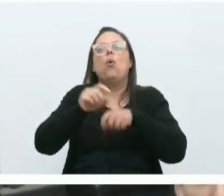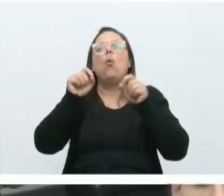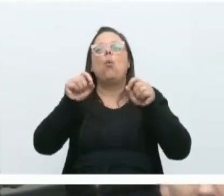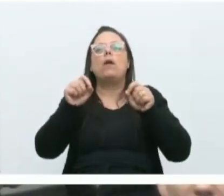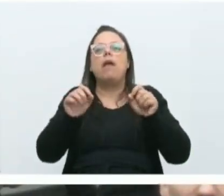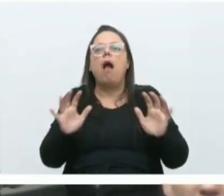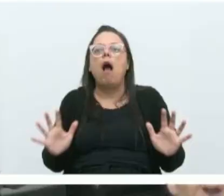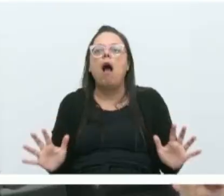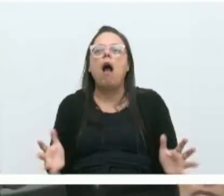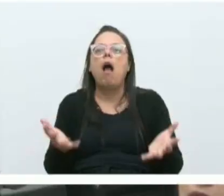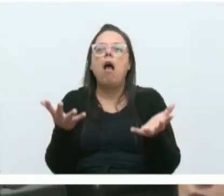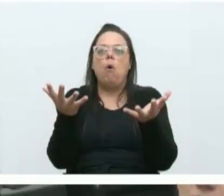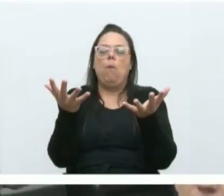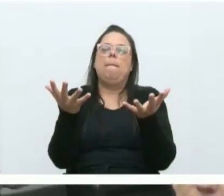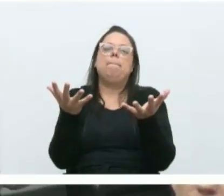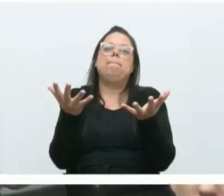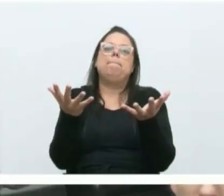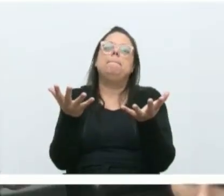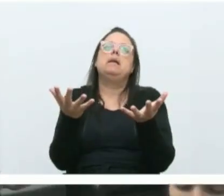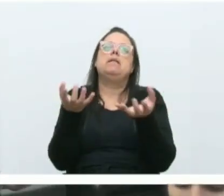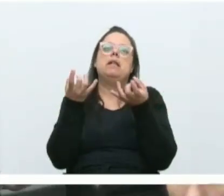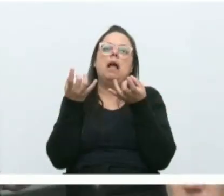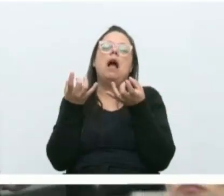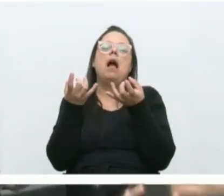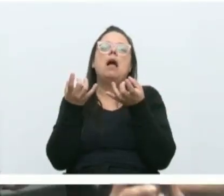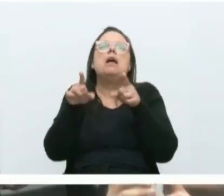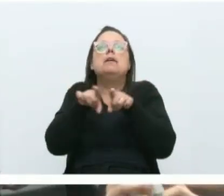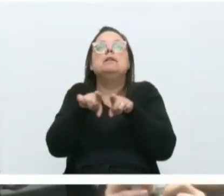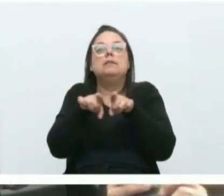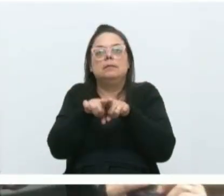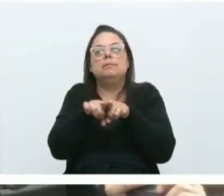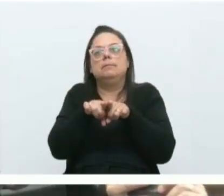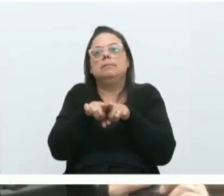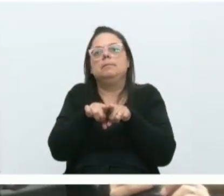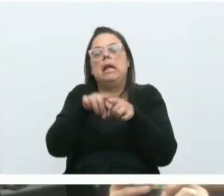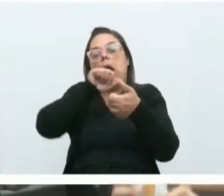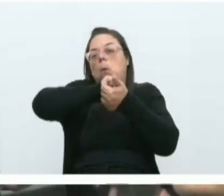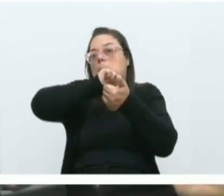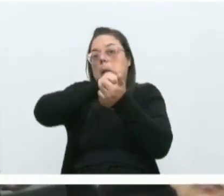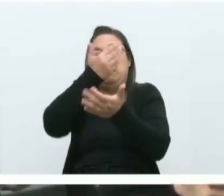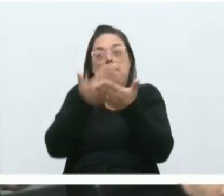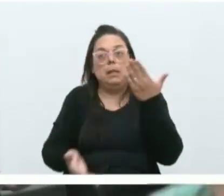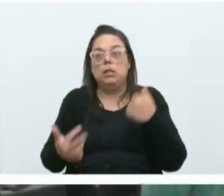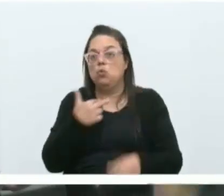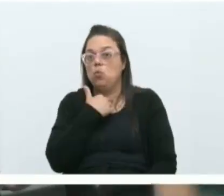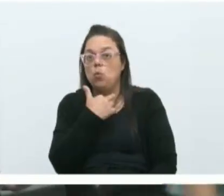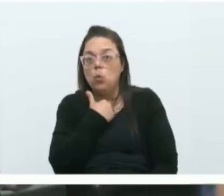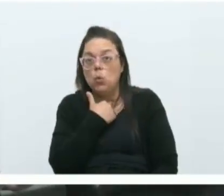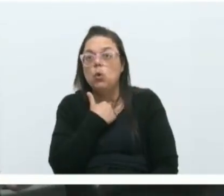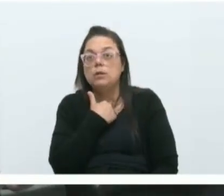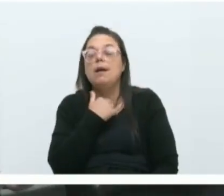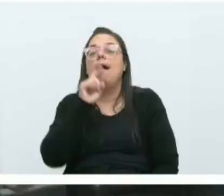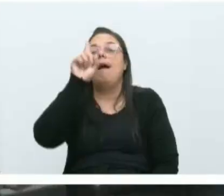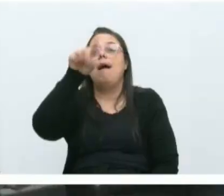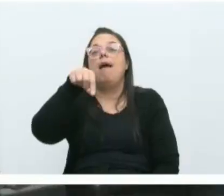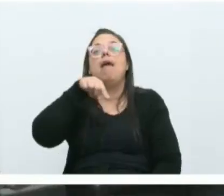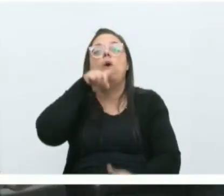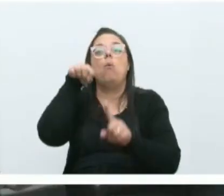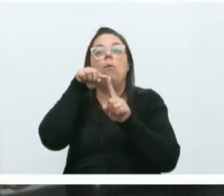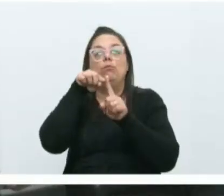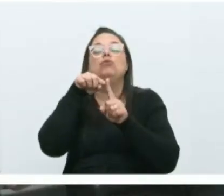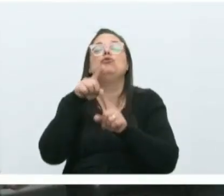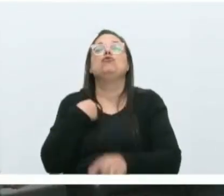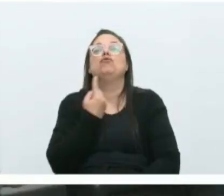e melhorar os gastos na máquina pública, sem perder qualidade. Então, essa a nossa